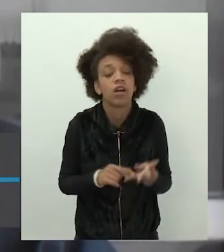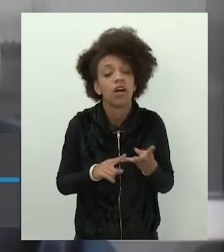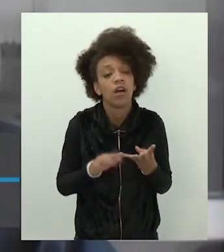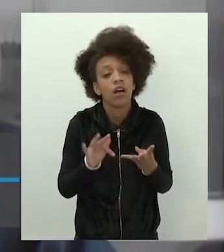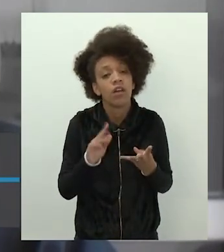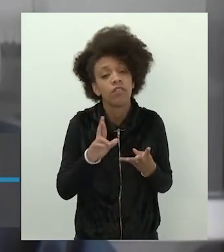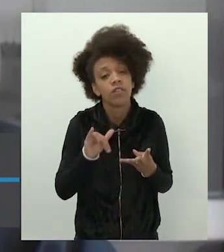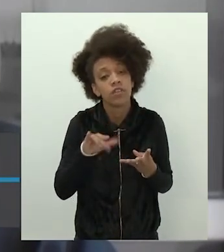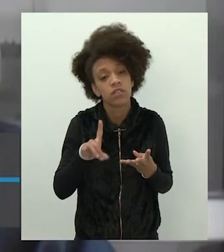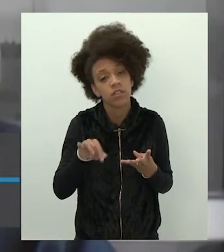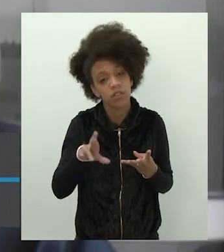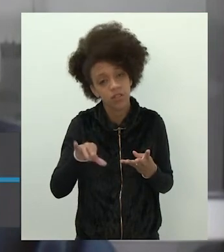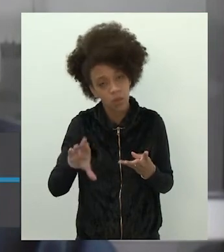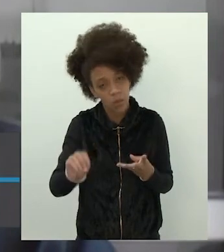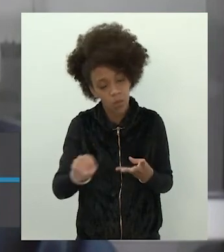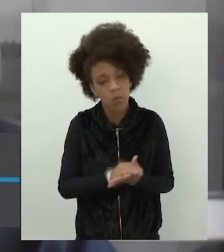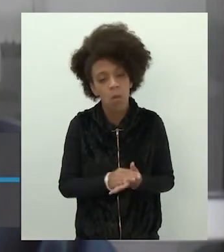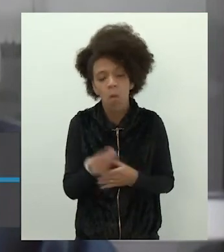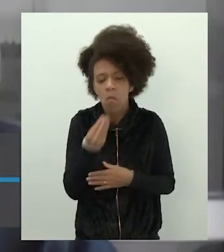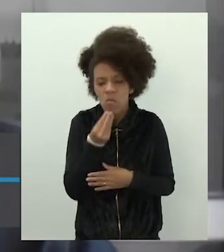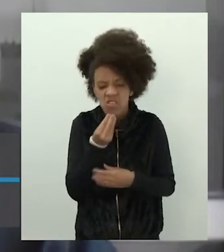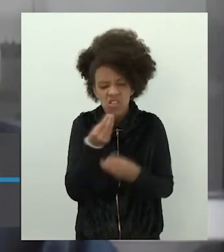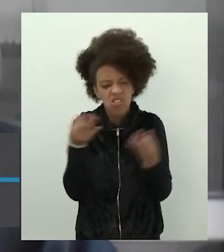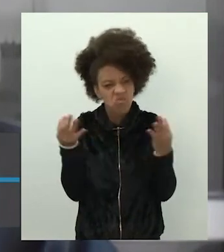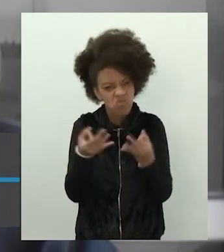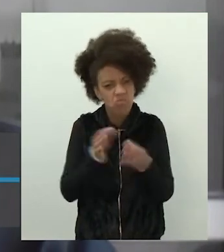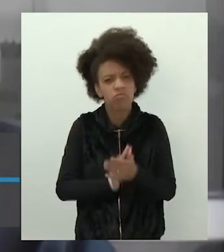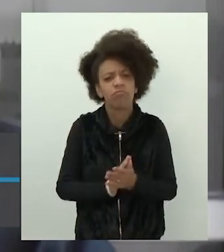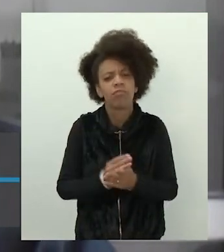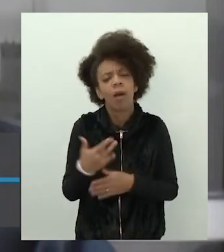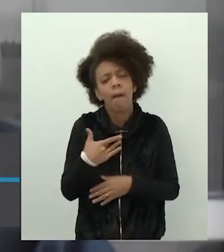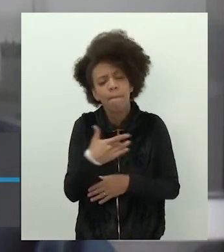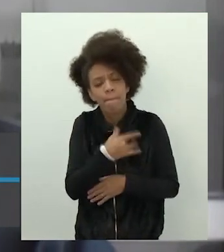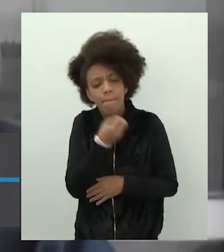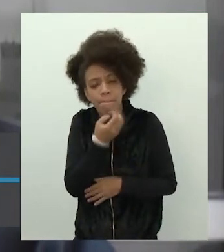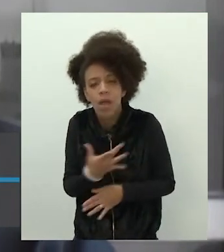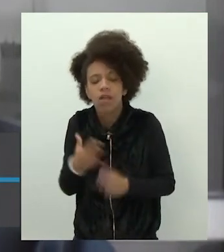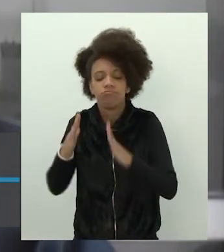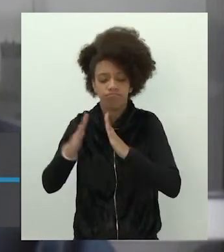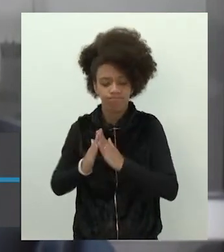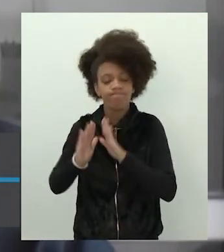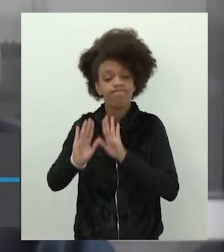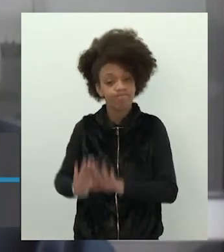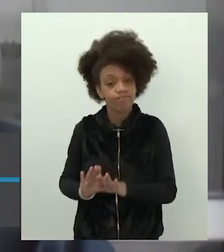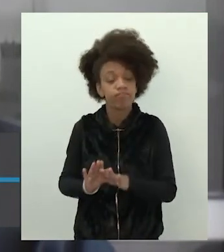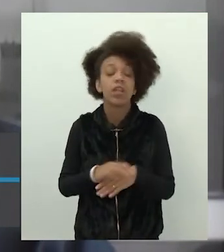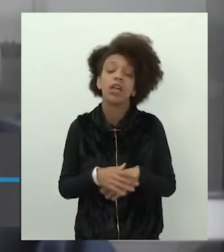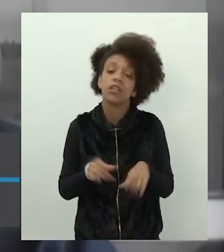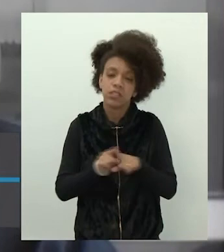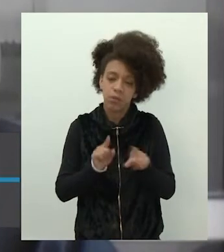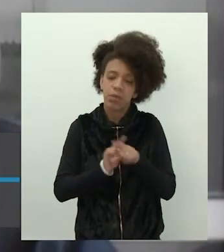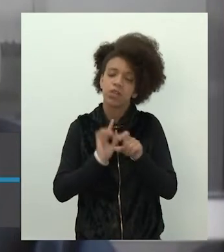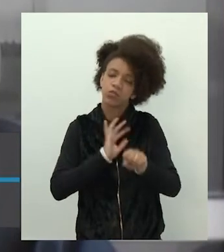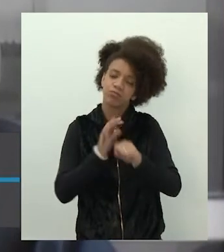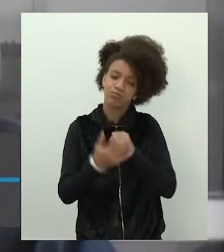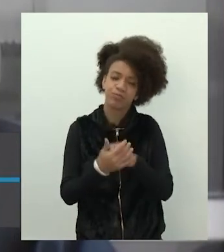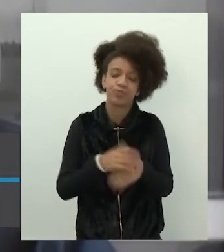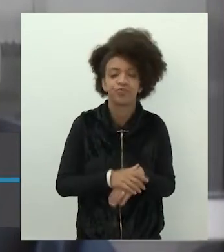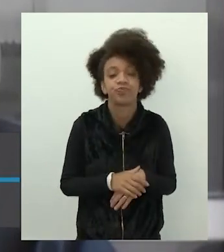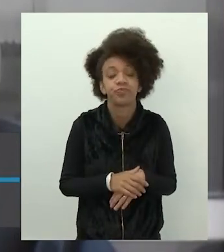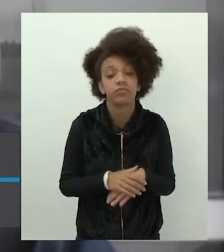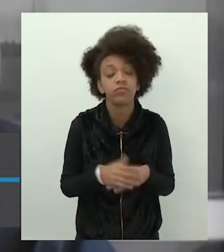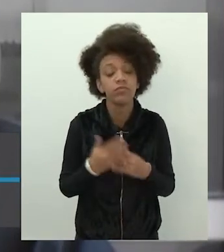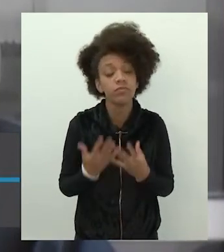tema oportuno, né? Fique bem nas suas casas, né? Pensando também na questão da pandemia. A